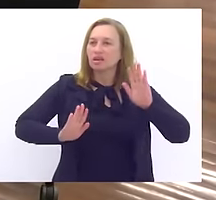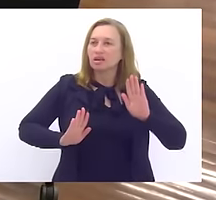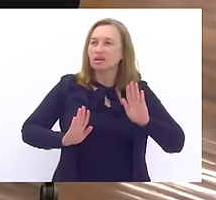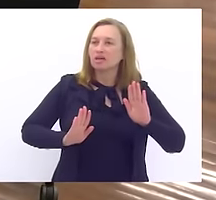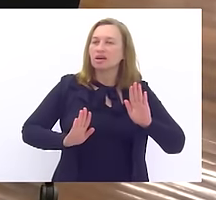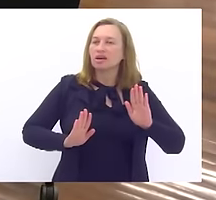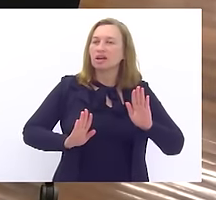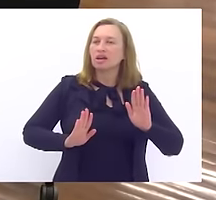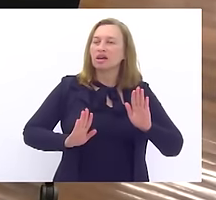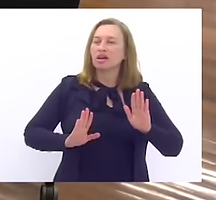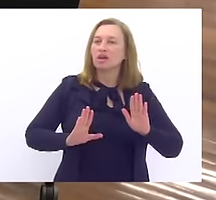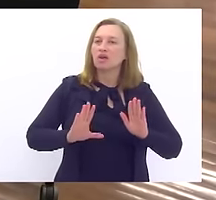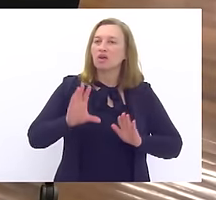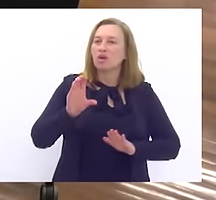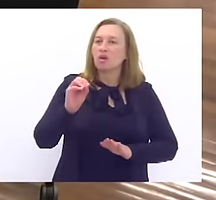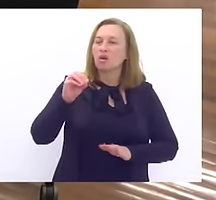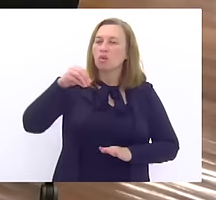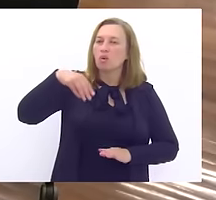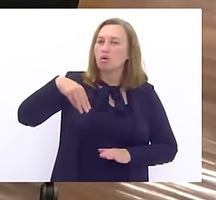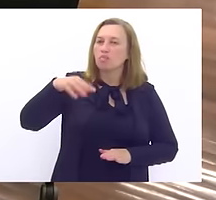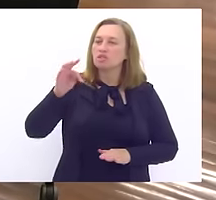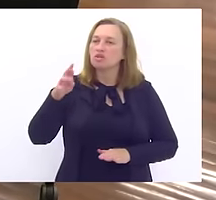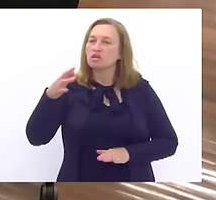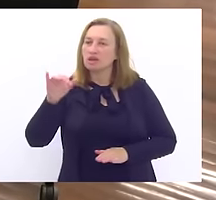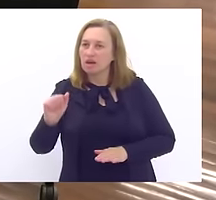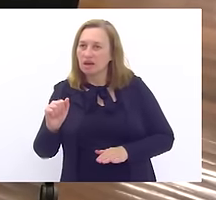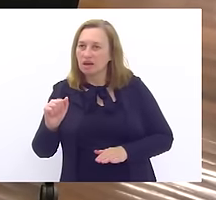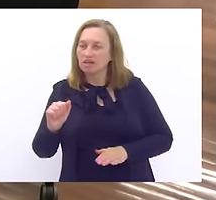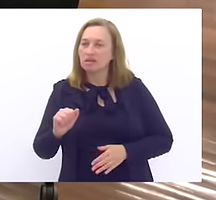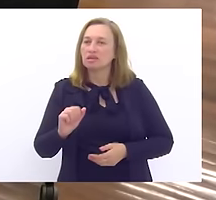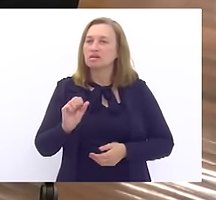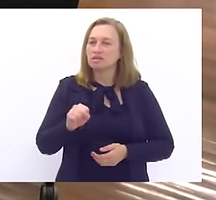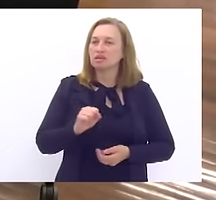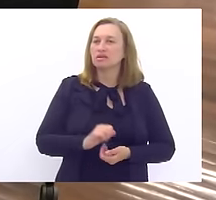comissionada eu sou comissionada